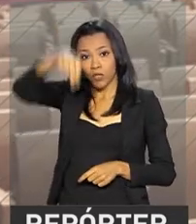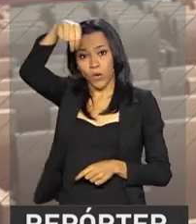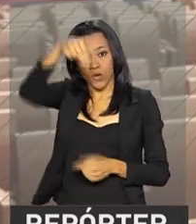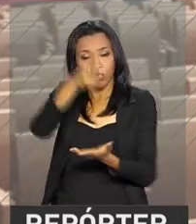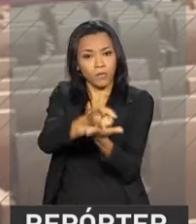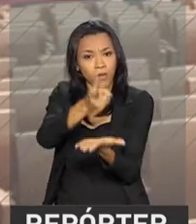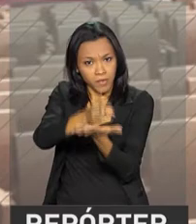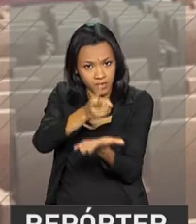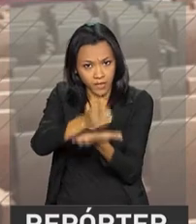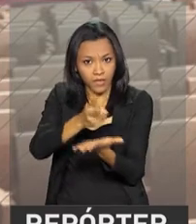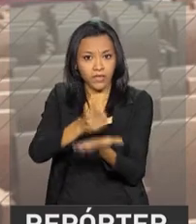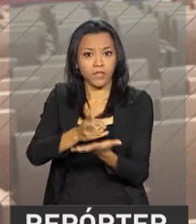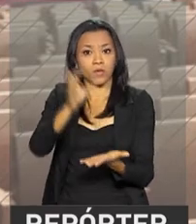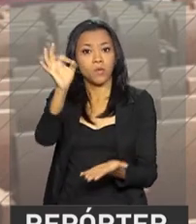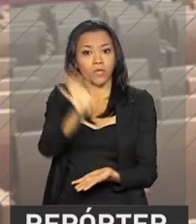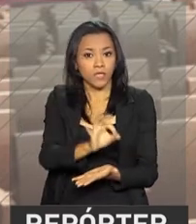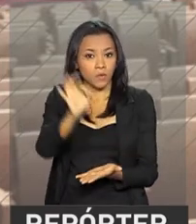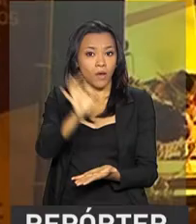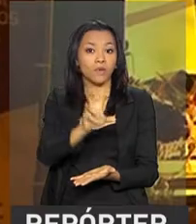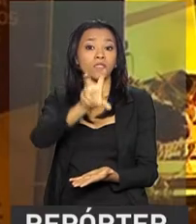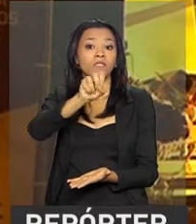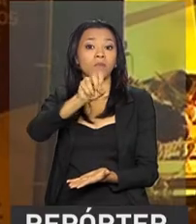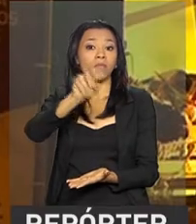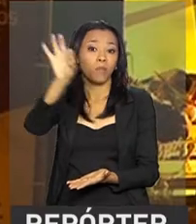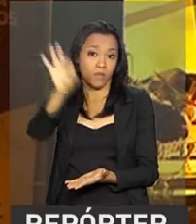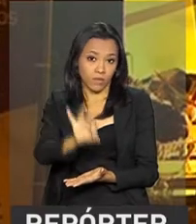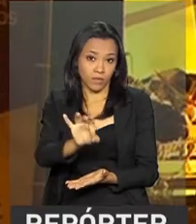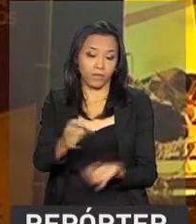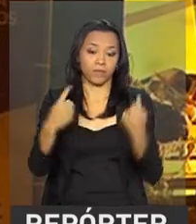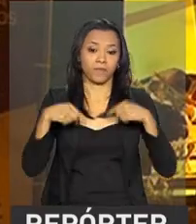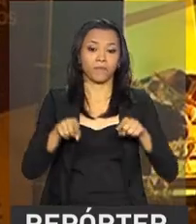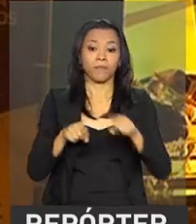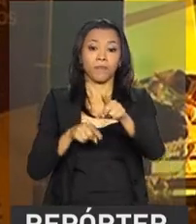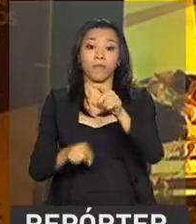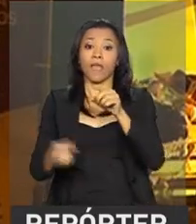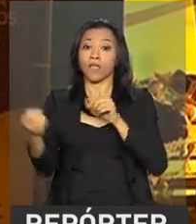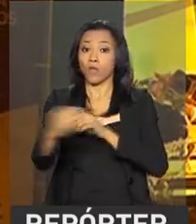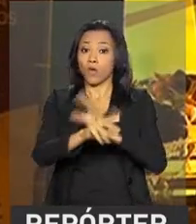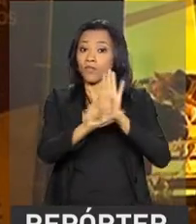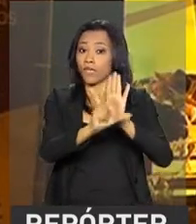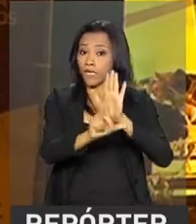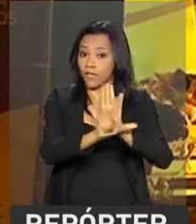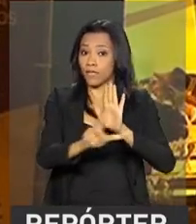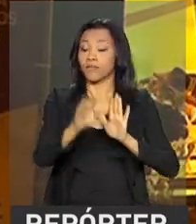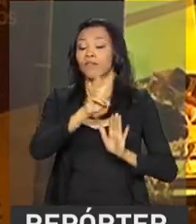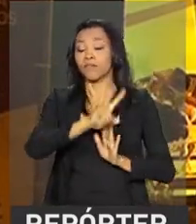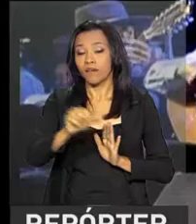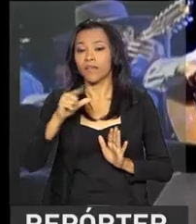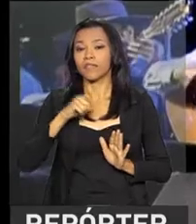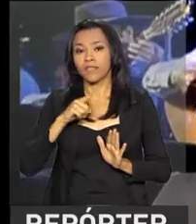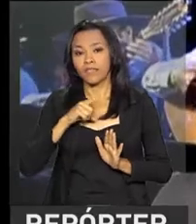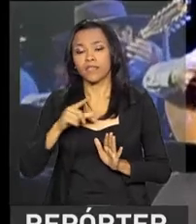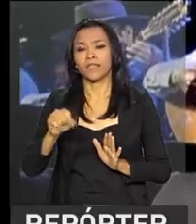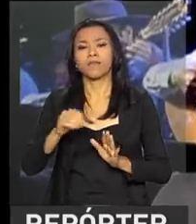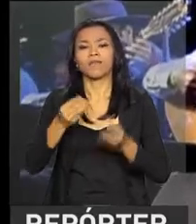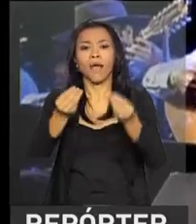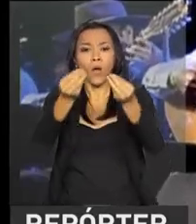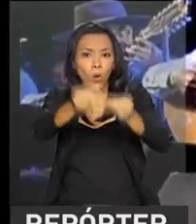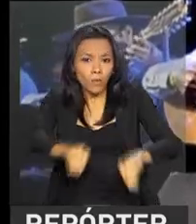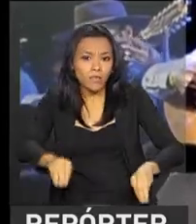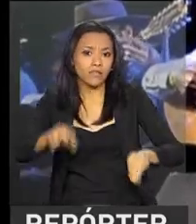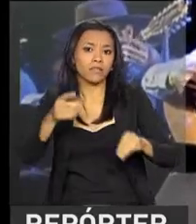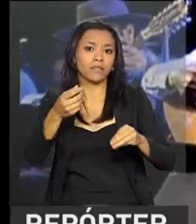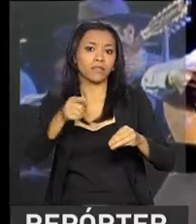o percentual de 50% a nova lei rouanet ainda vai permitir ações compensatórias na prestação de